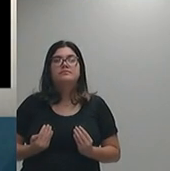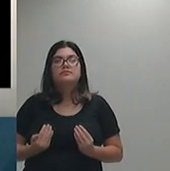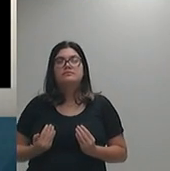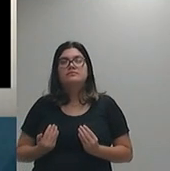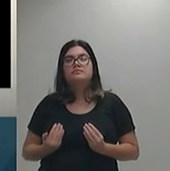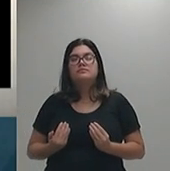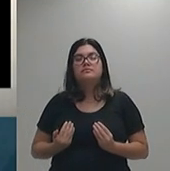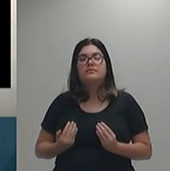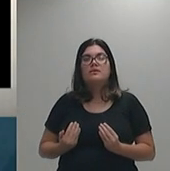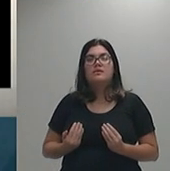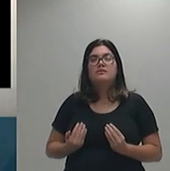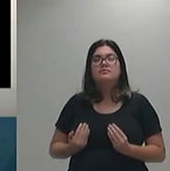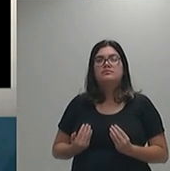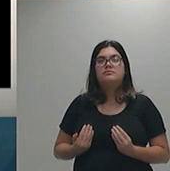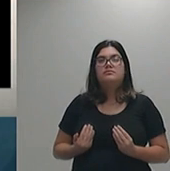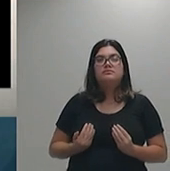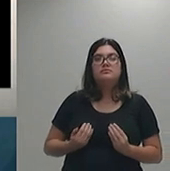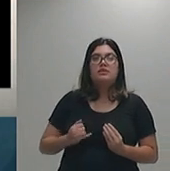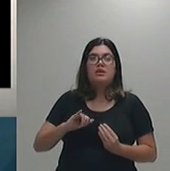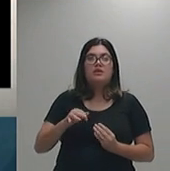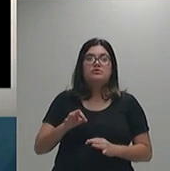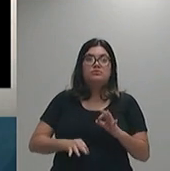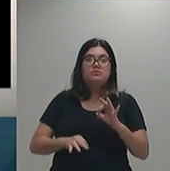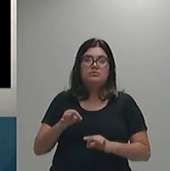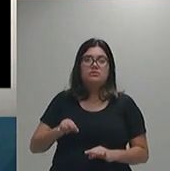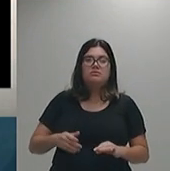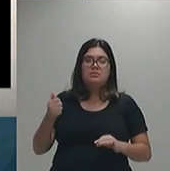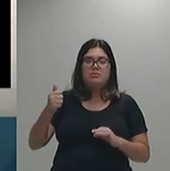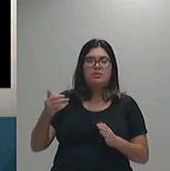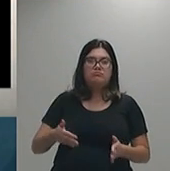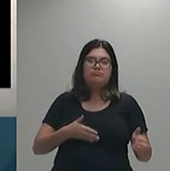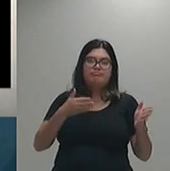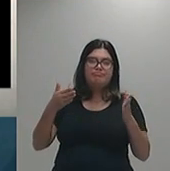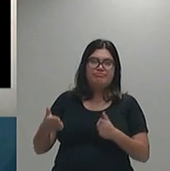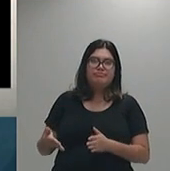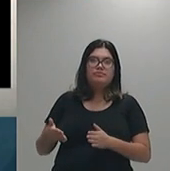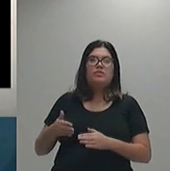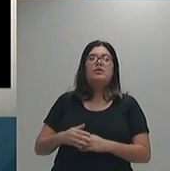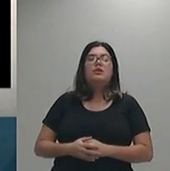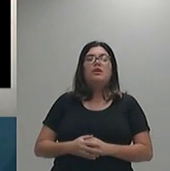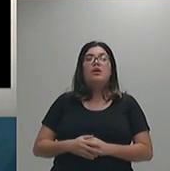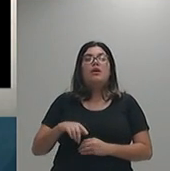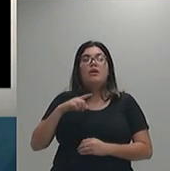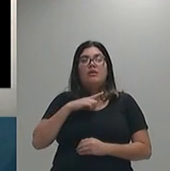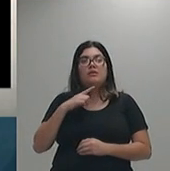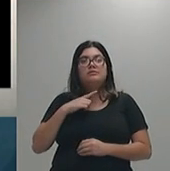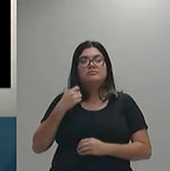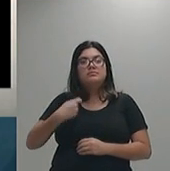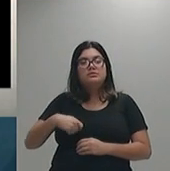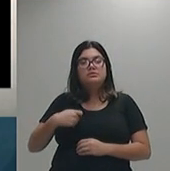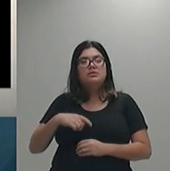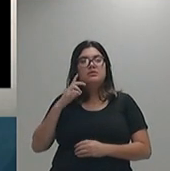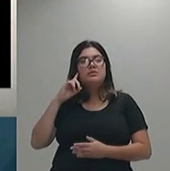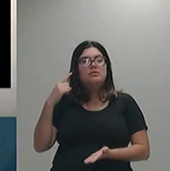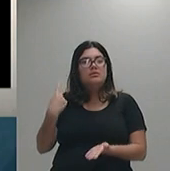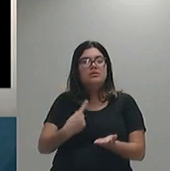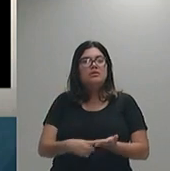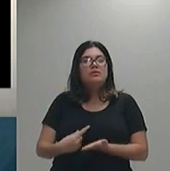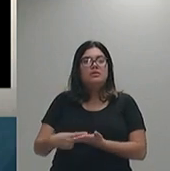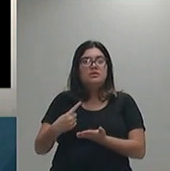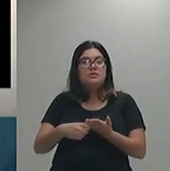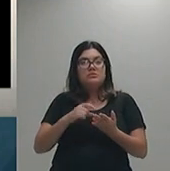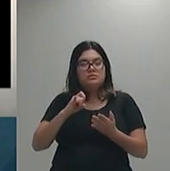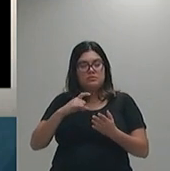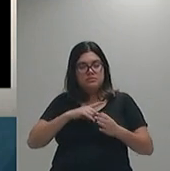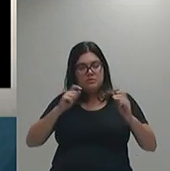da Justiça de primeira instância aqui é esse exame lá se realmente é o caso de ter a competência os